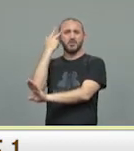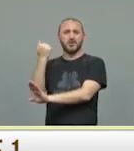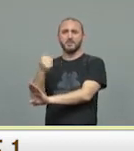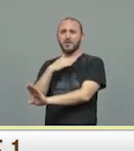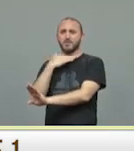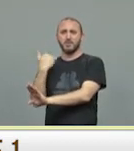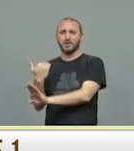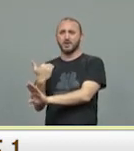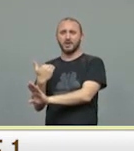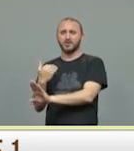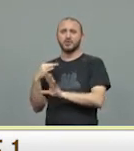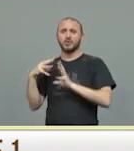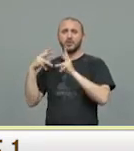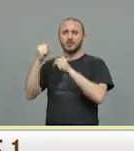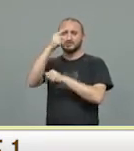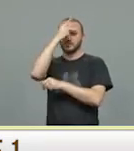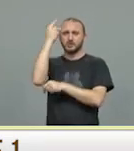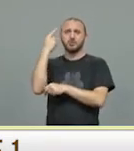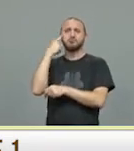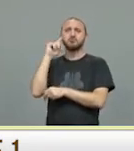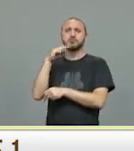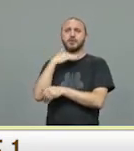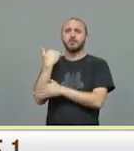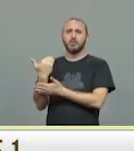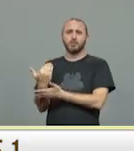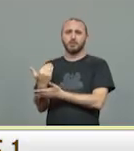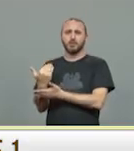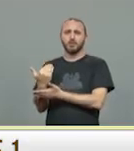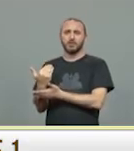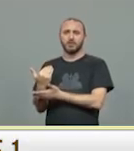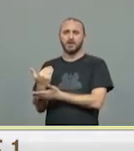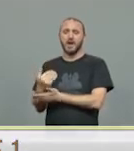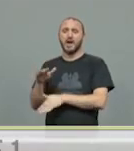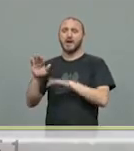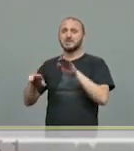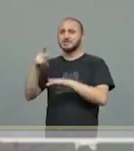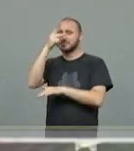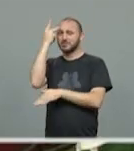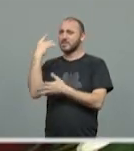morrer em Cristo, é a certeza da salvação.